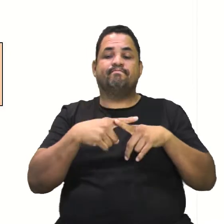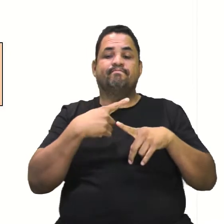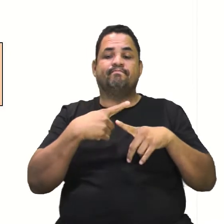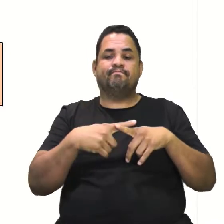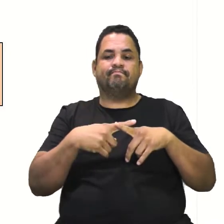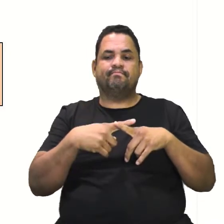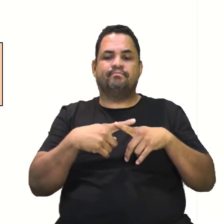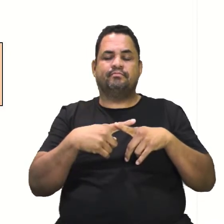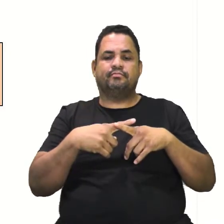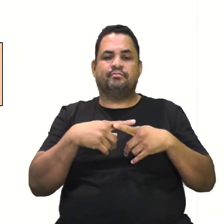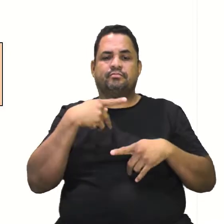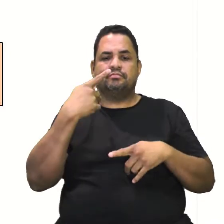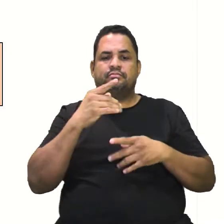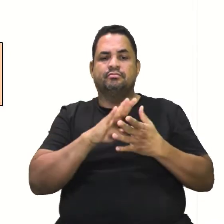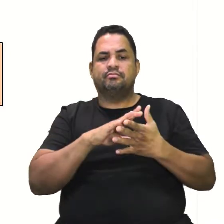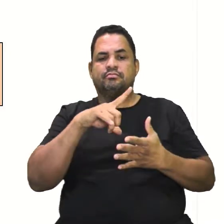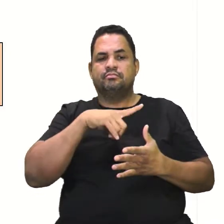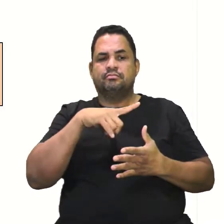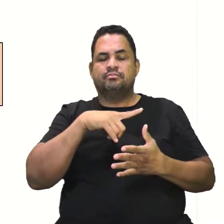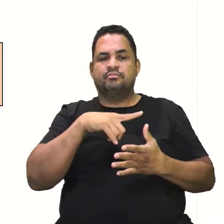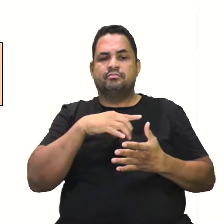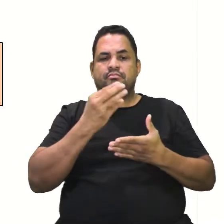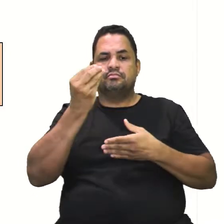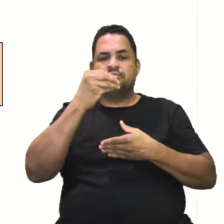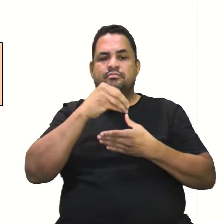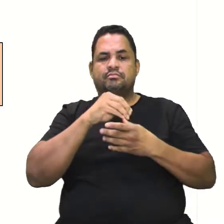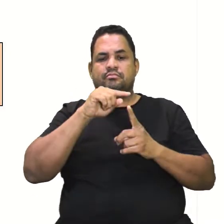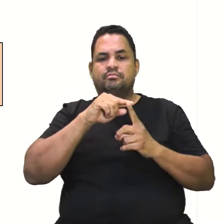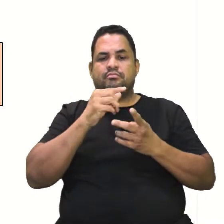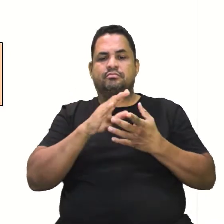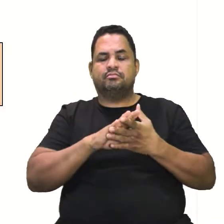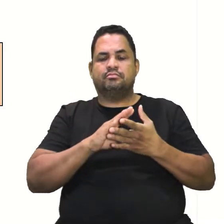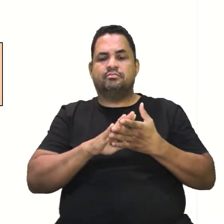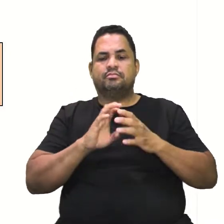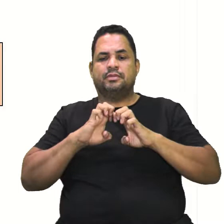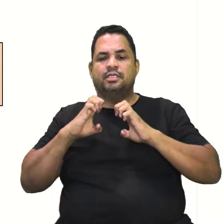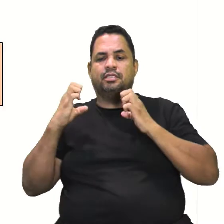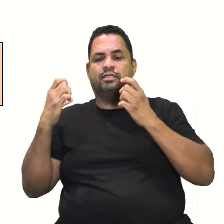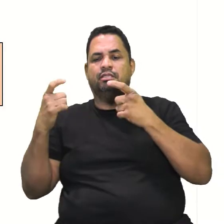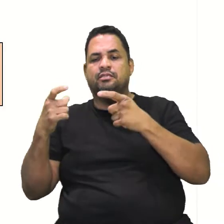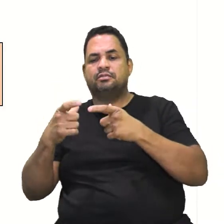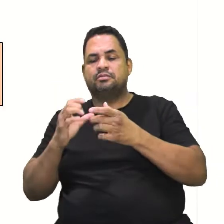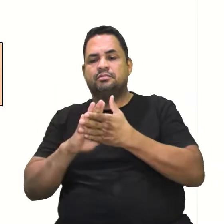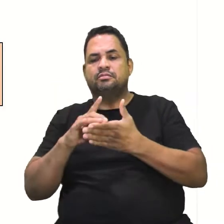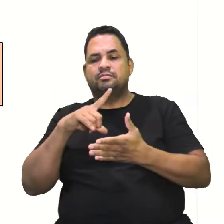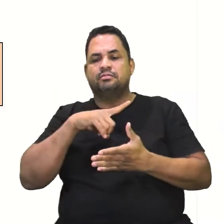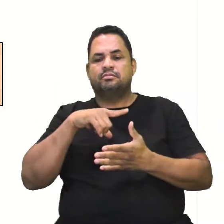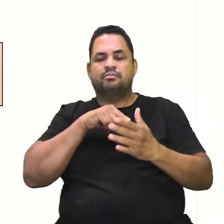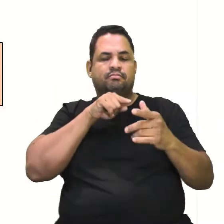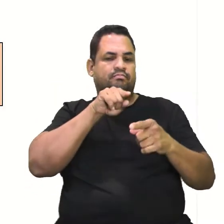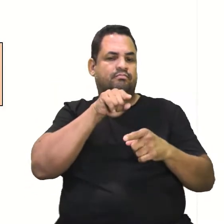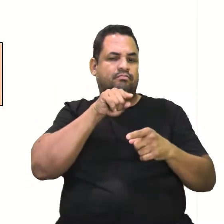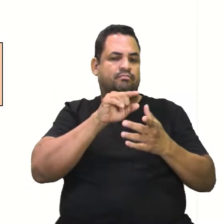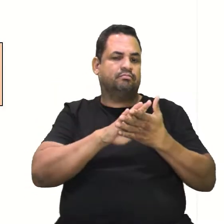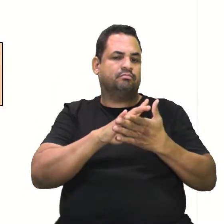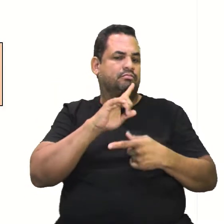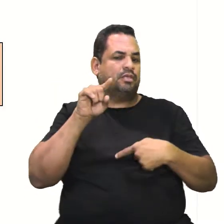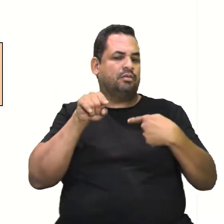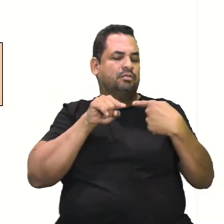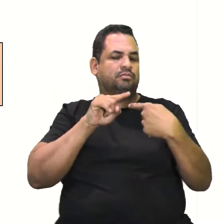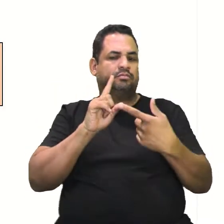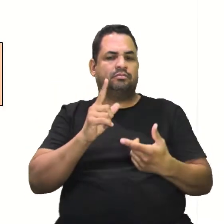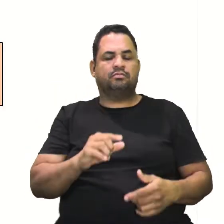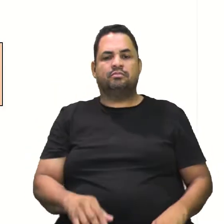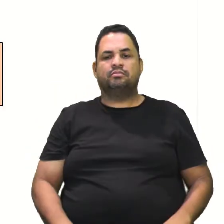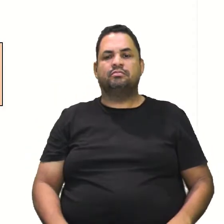porque ele disse que tinha os pontos na elipse. Então, os pontos estavam marcados na elipse, não era o foco. E